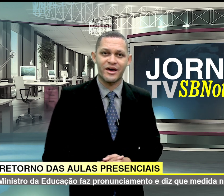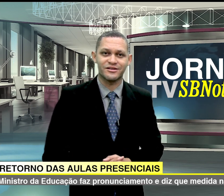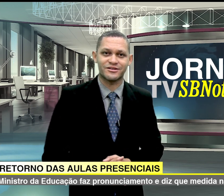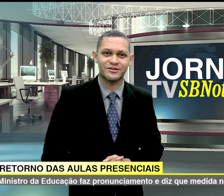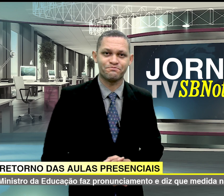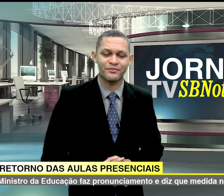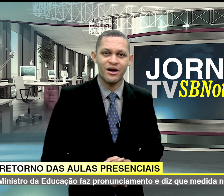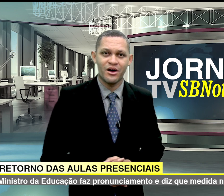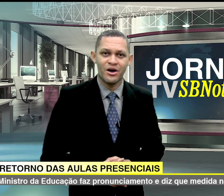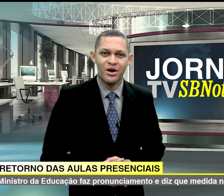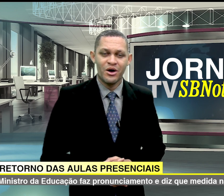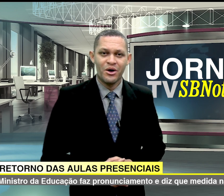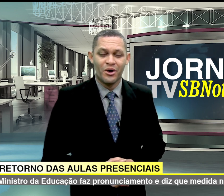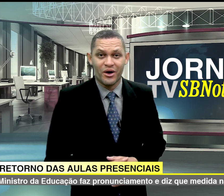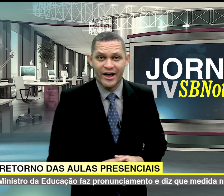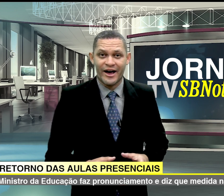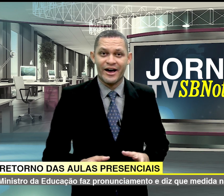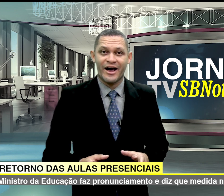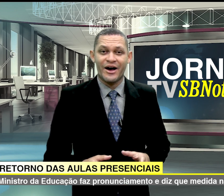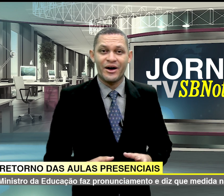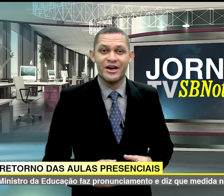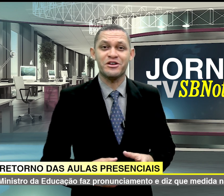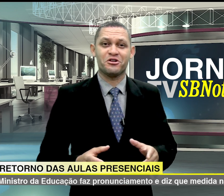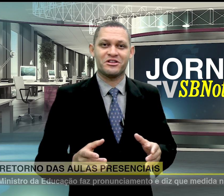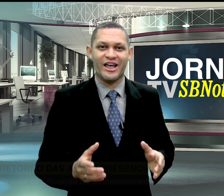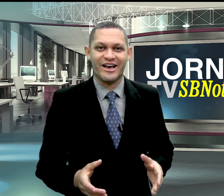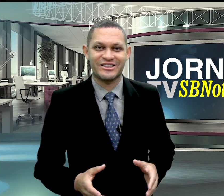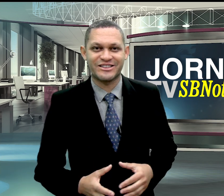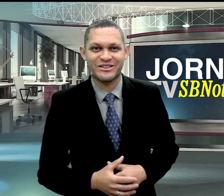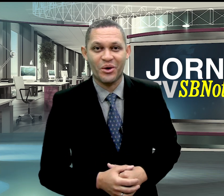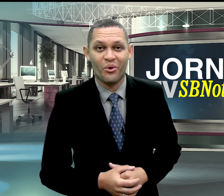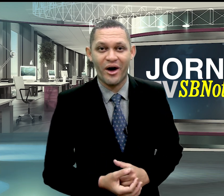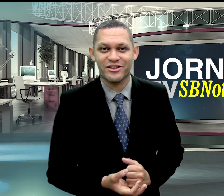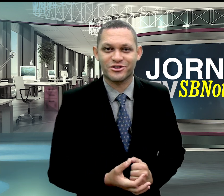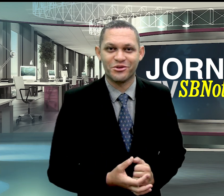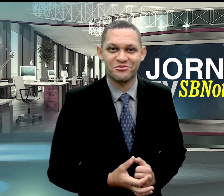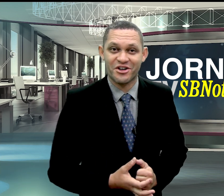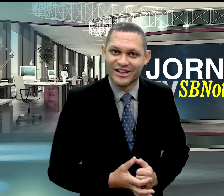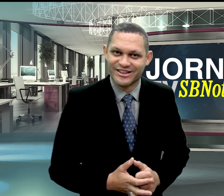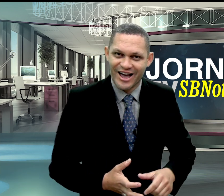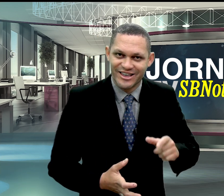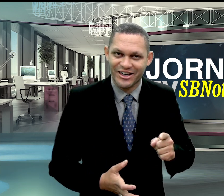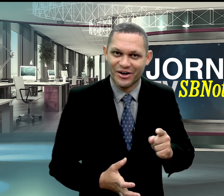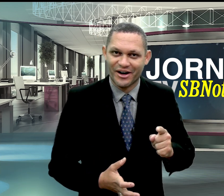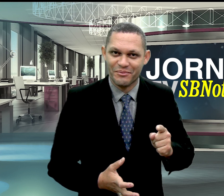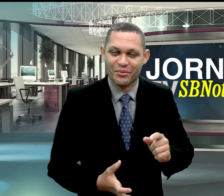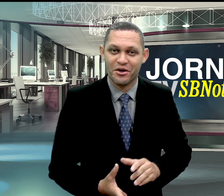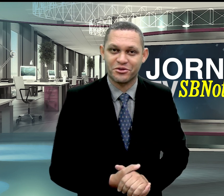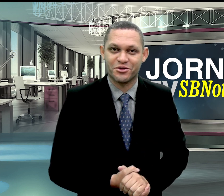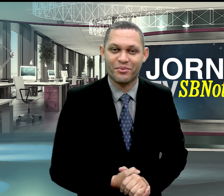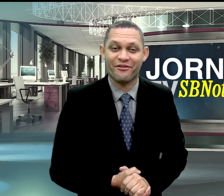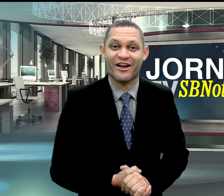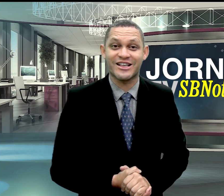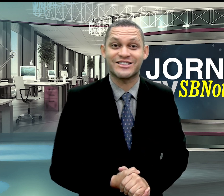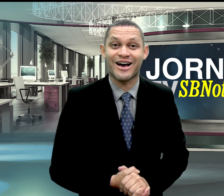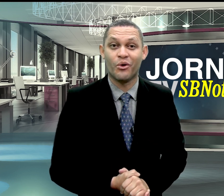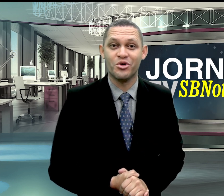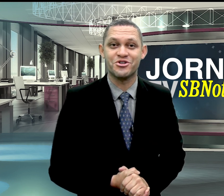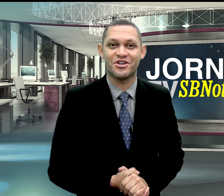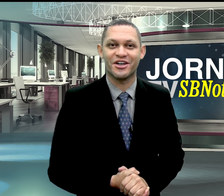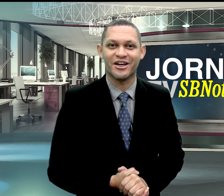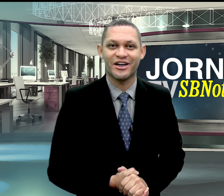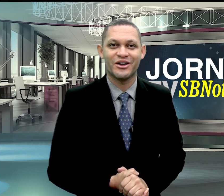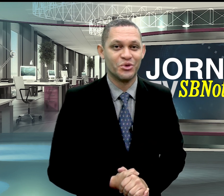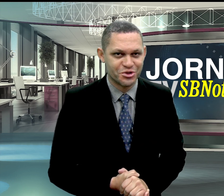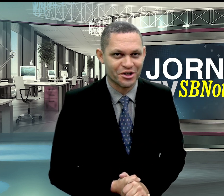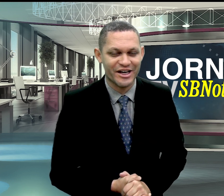nosso país. Olha, Risotex, o Emerson já está aqui, ó, pronto para falar de